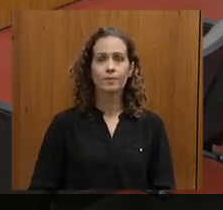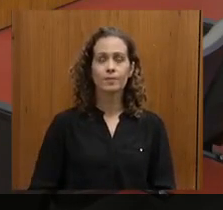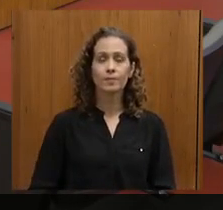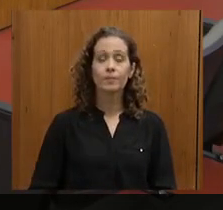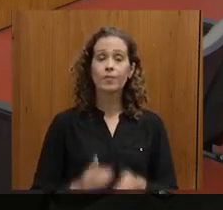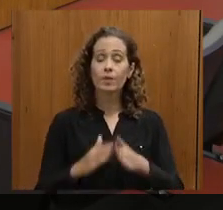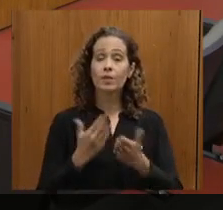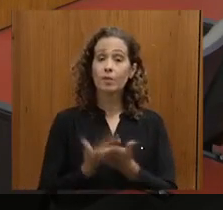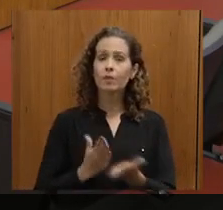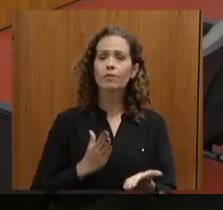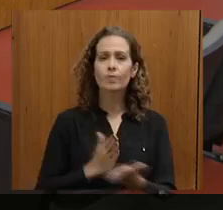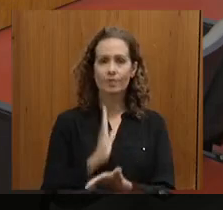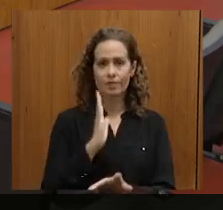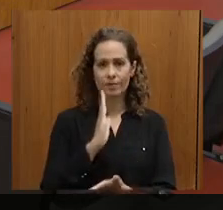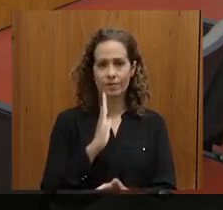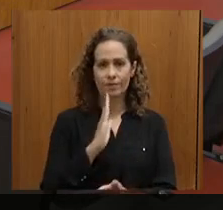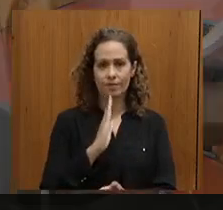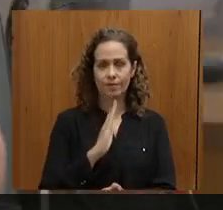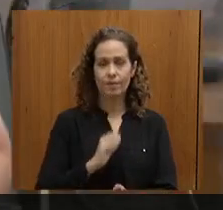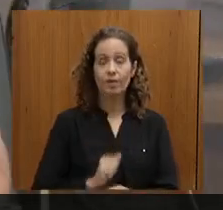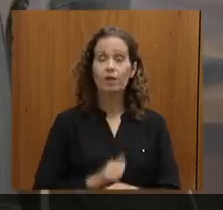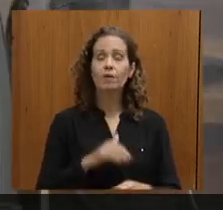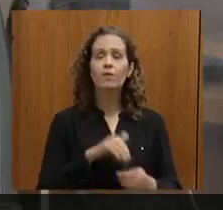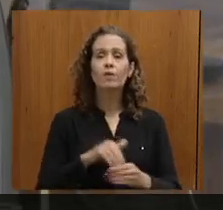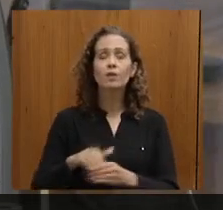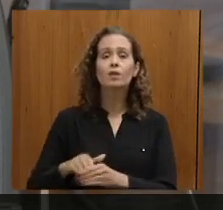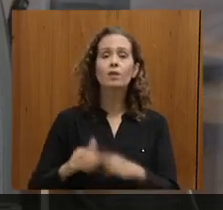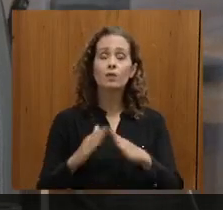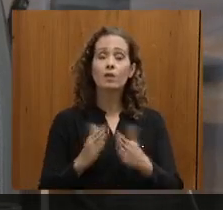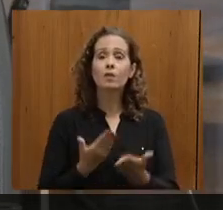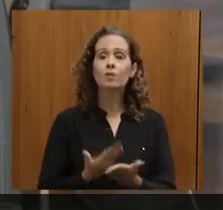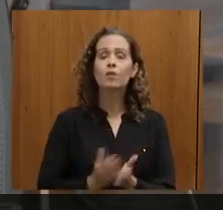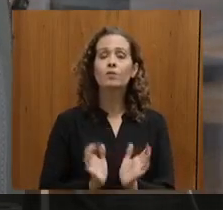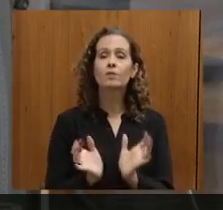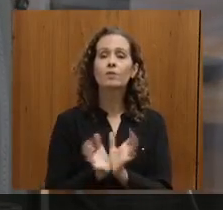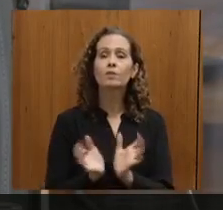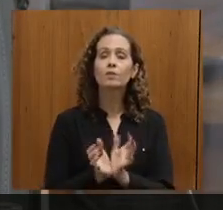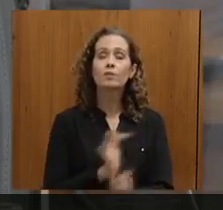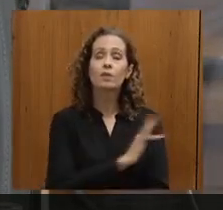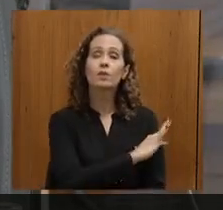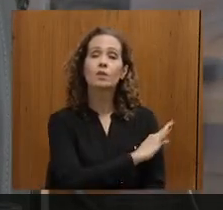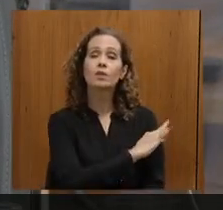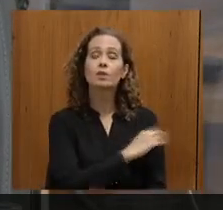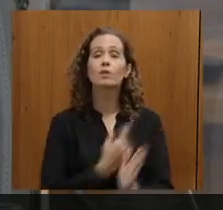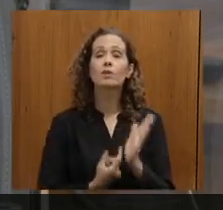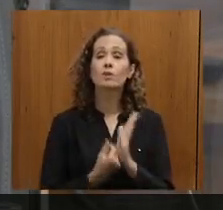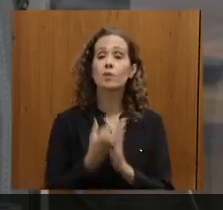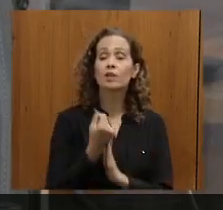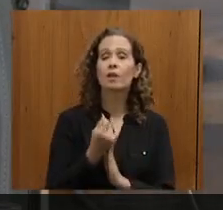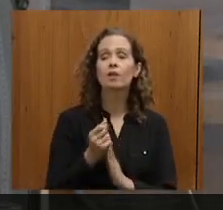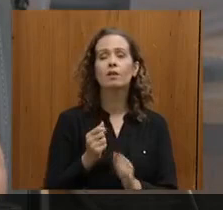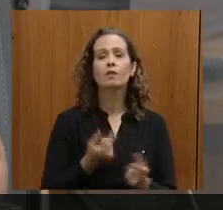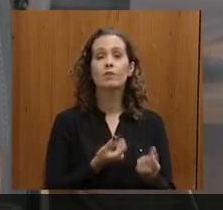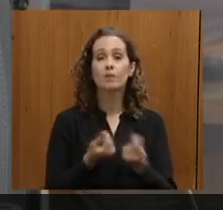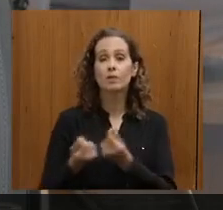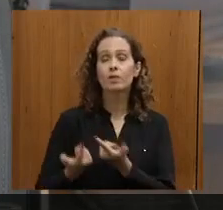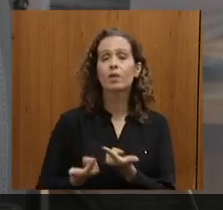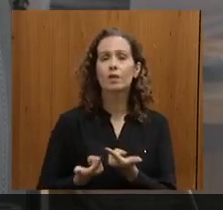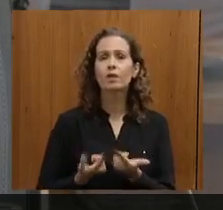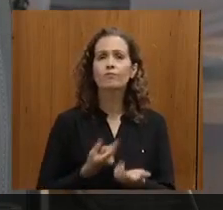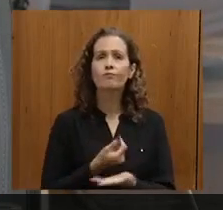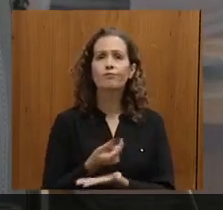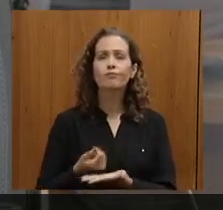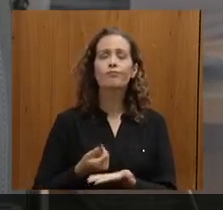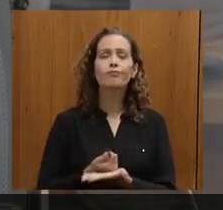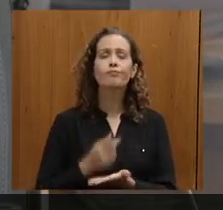Requerimentos aprovados. Em votação aos requerimentos na comissão de fiscalização financeira e orçamentária. Os deputados que aprovam os